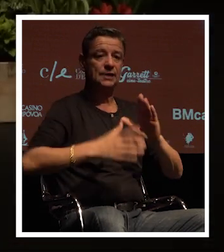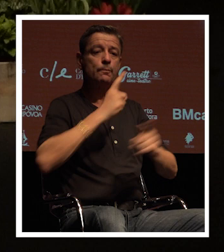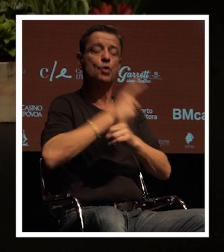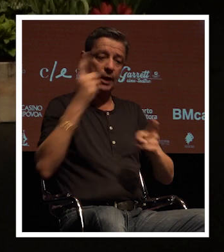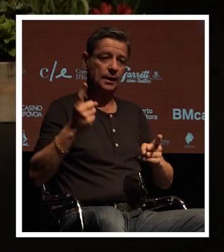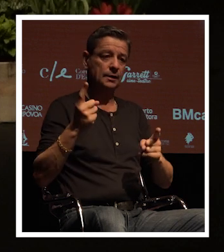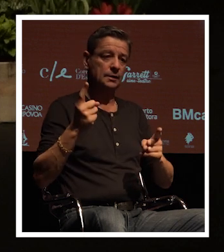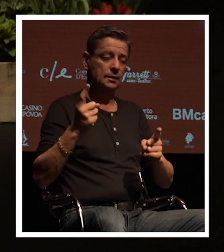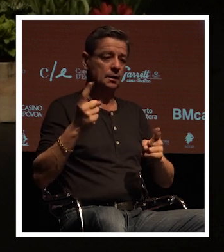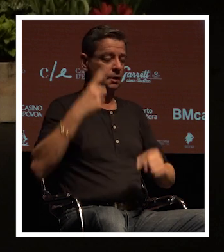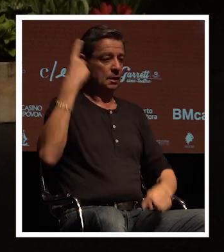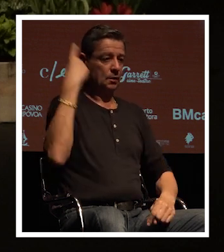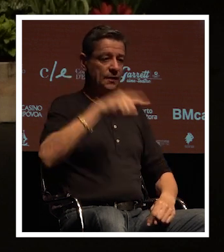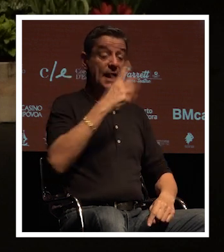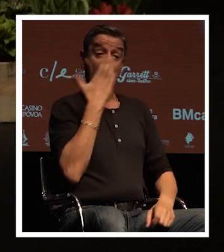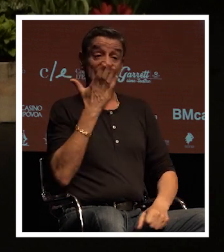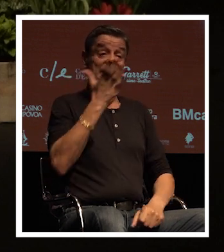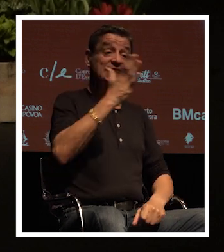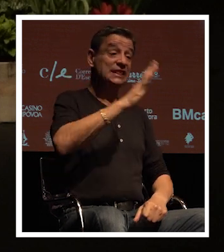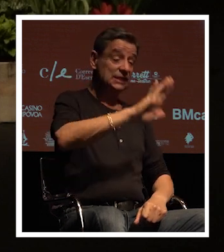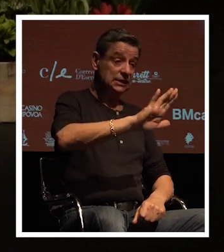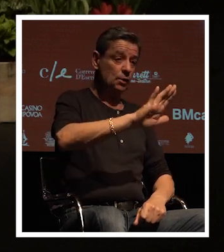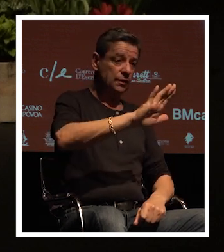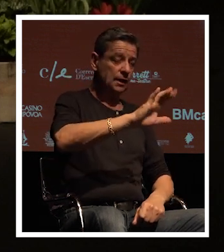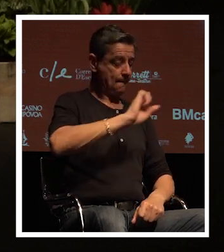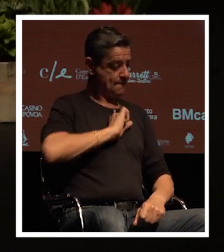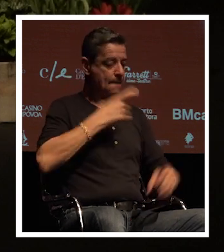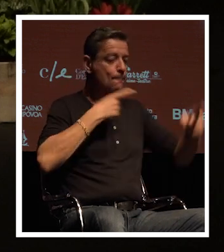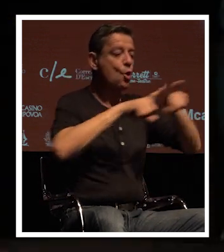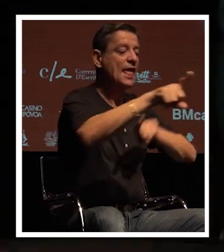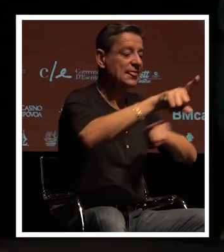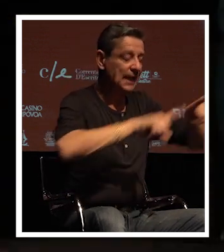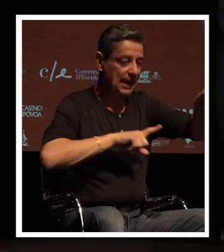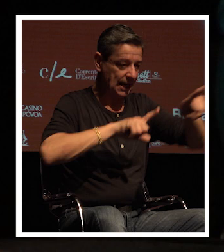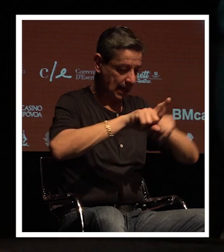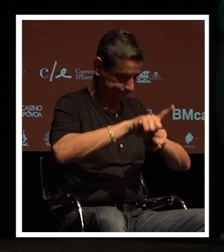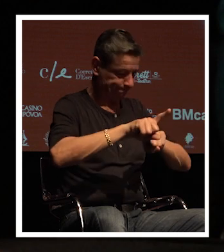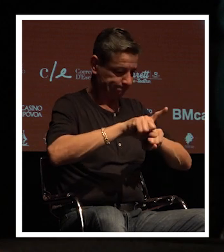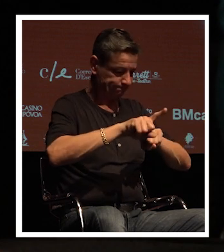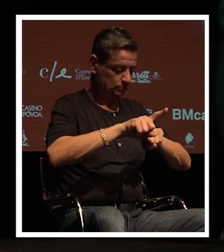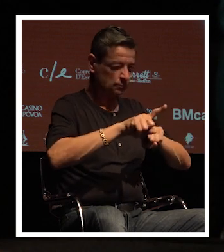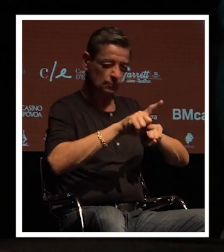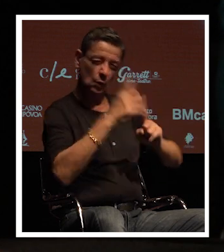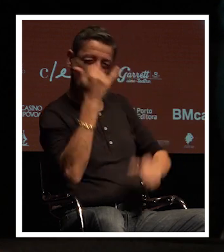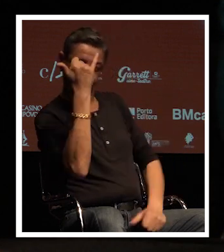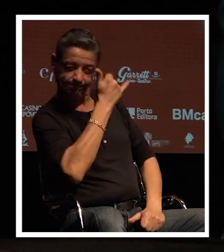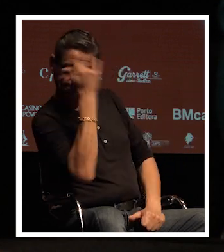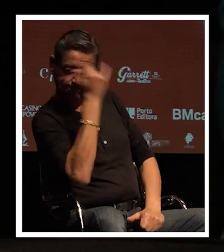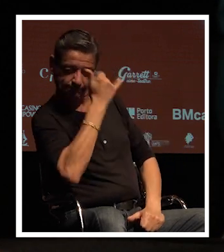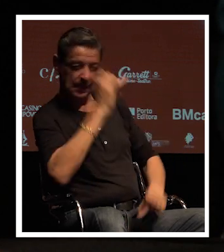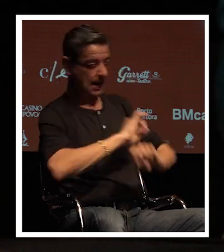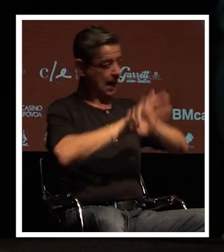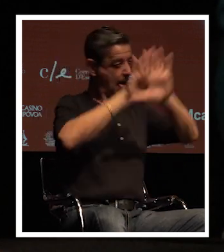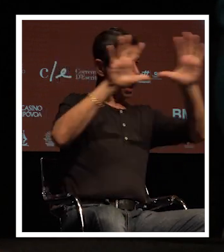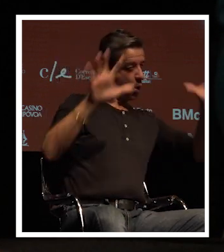e e este este tipo de de de atitude que é eminentemente política H é sempre muito disfarçada e muito velada não é